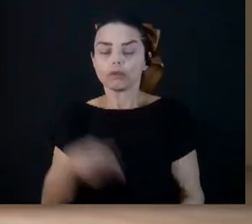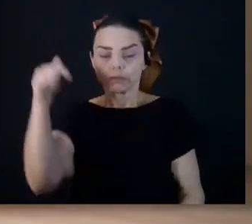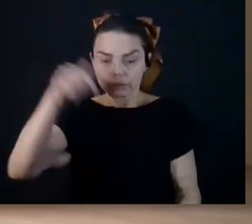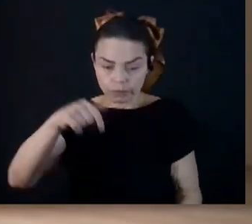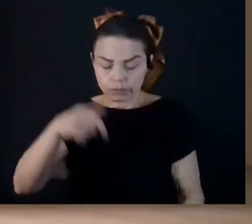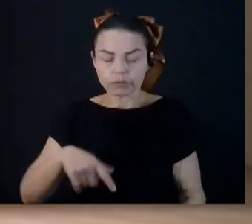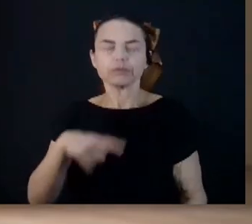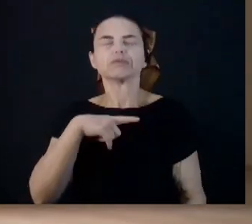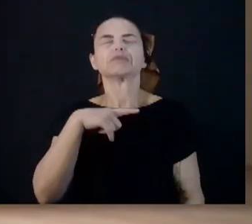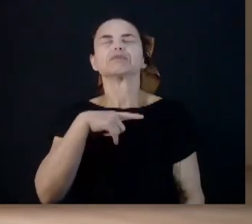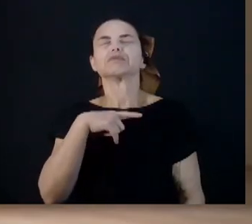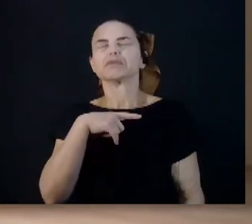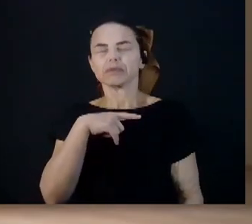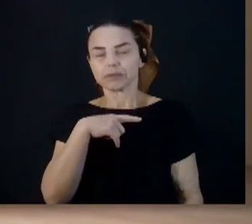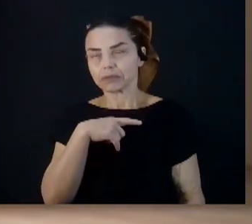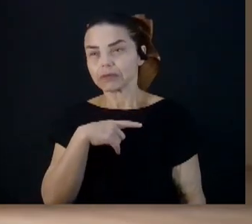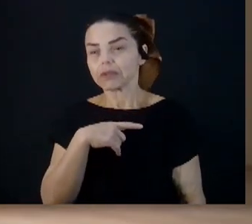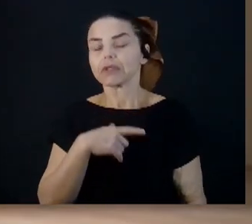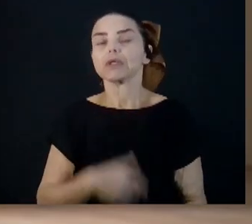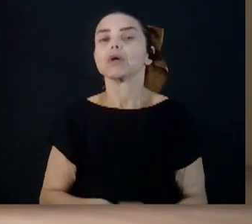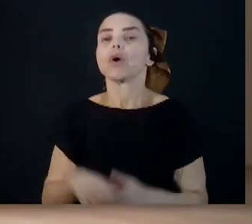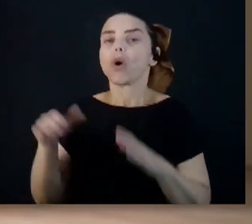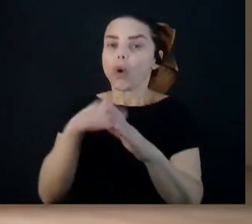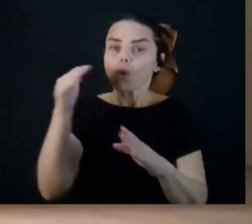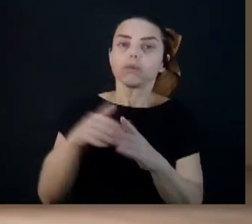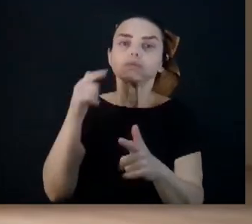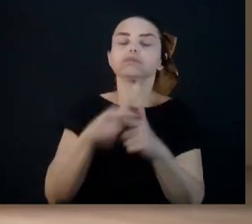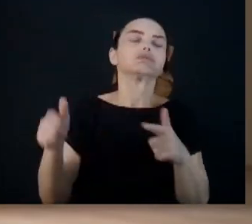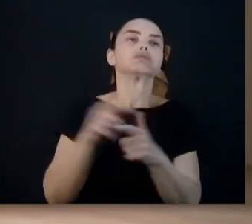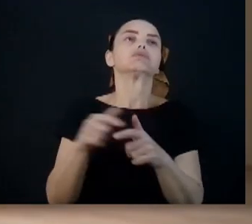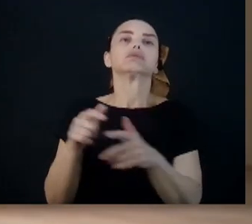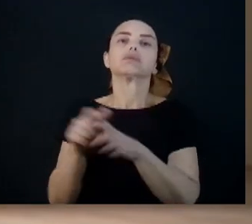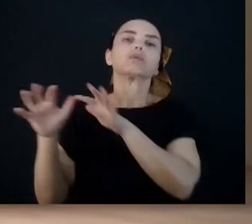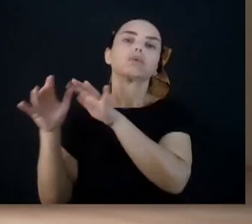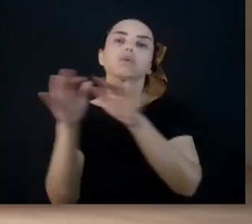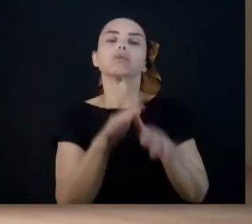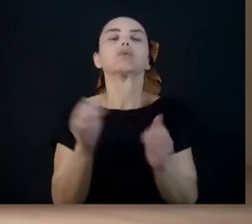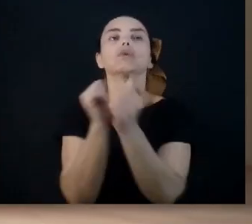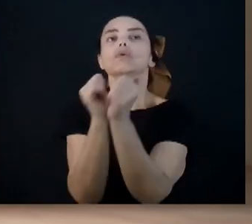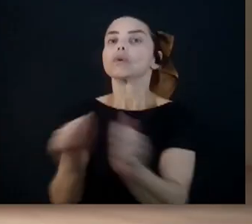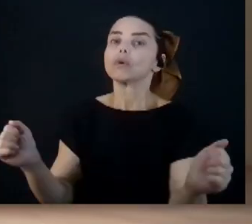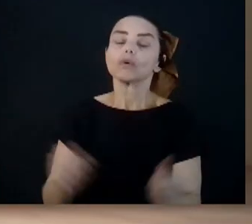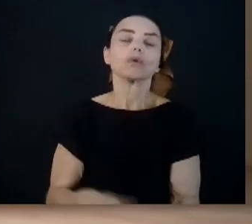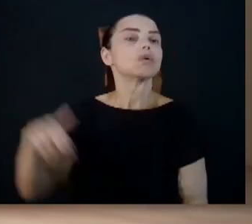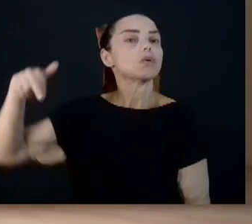eles viam levas de escravos libertos andando